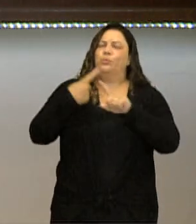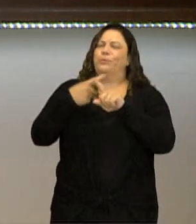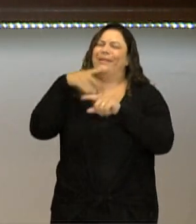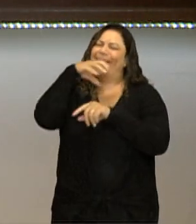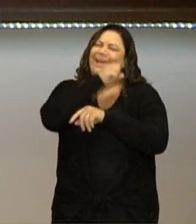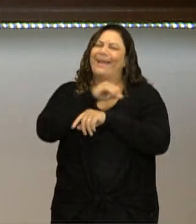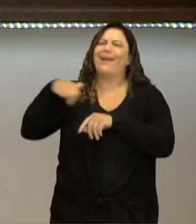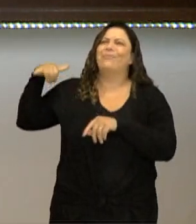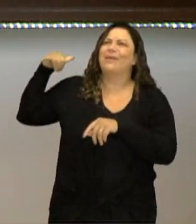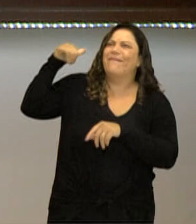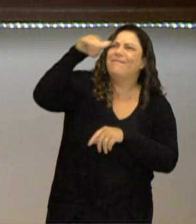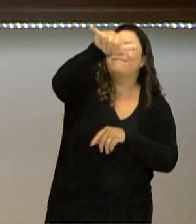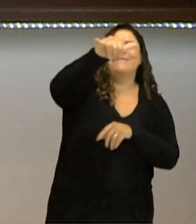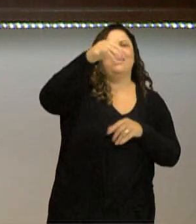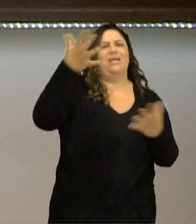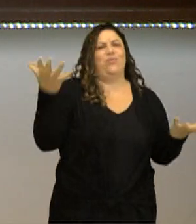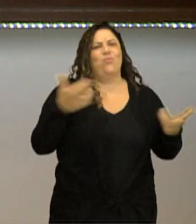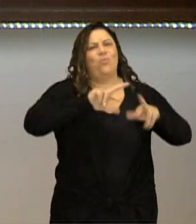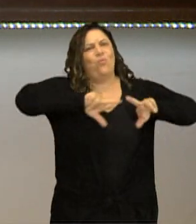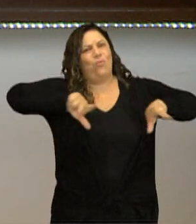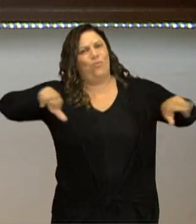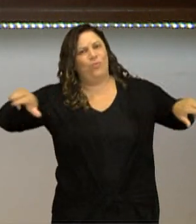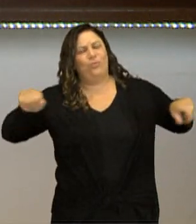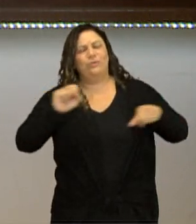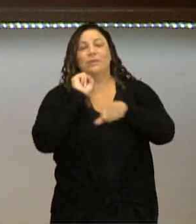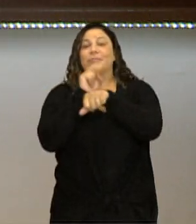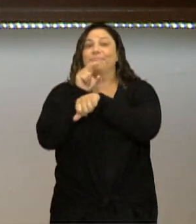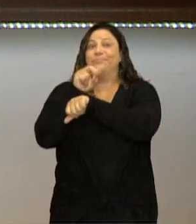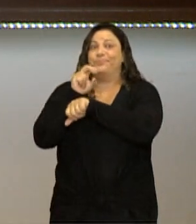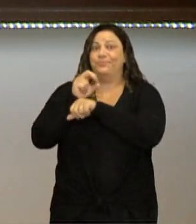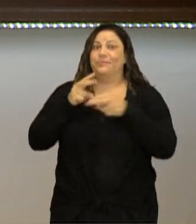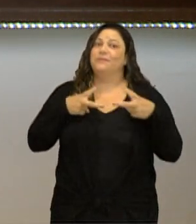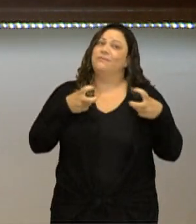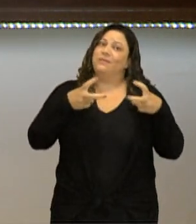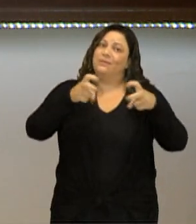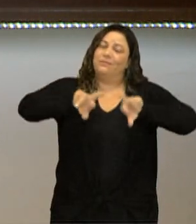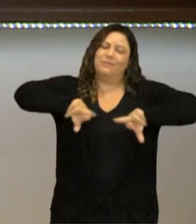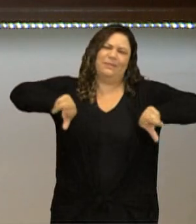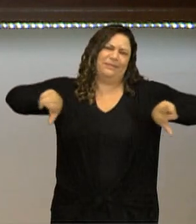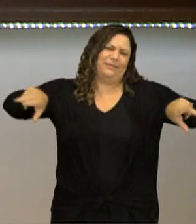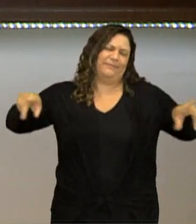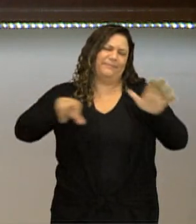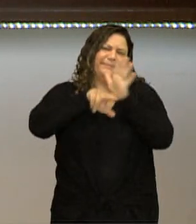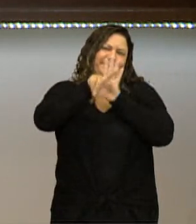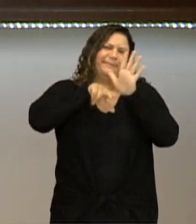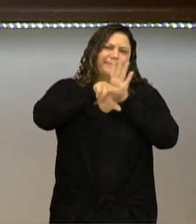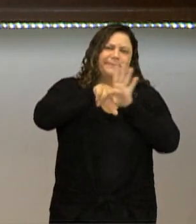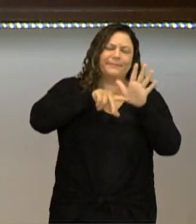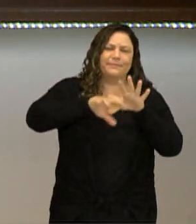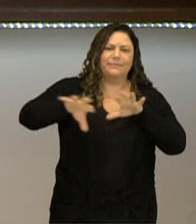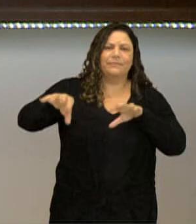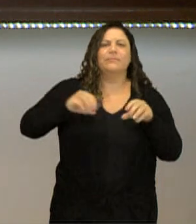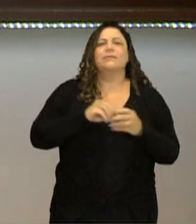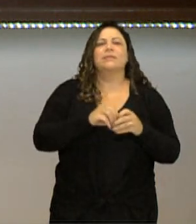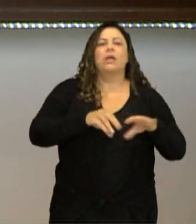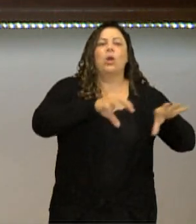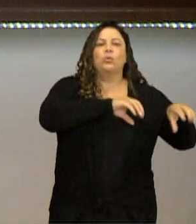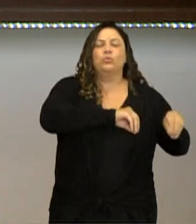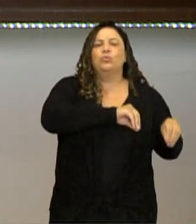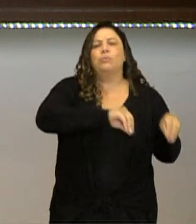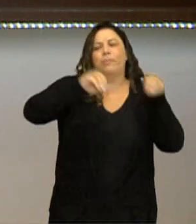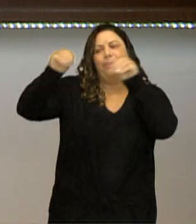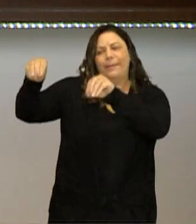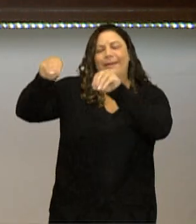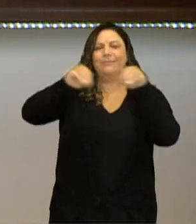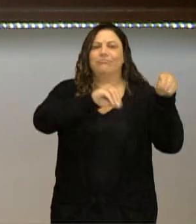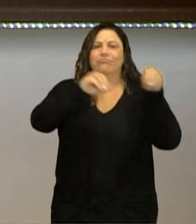leitos, né? Menos quartos, menos UTIs, né? Talvez menos centros cirúrgicos, conforme o caso. Tá? Então, a importância